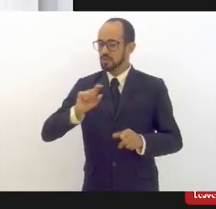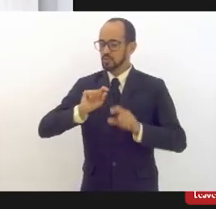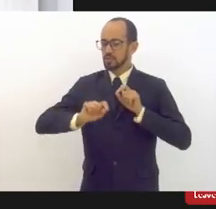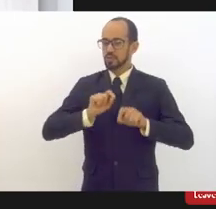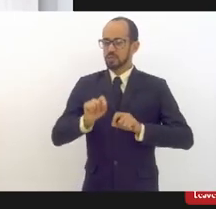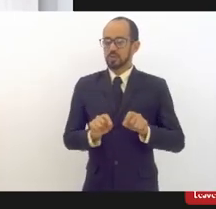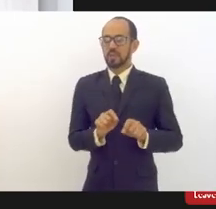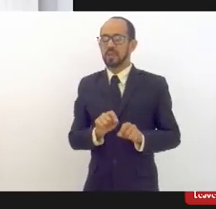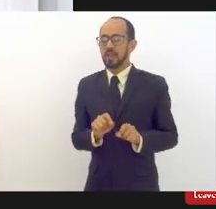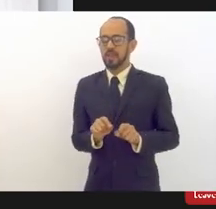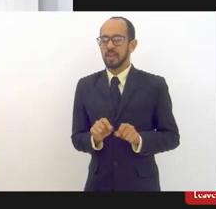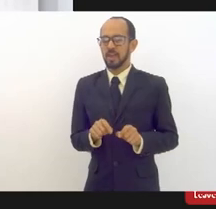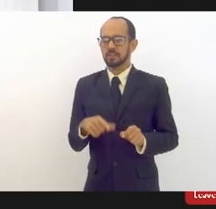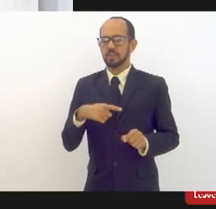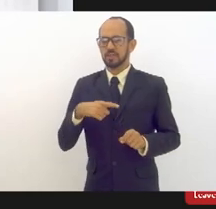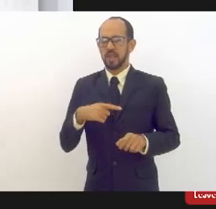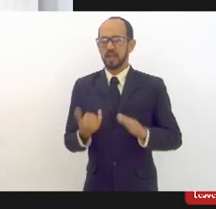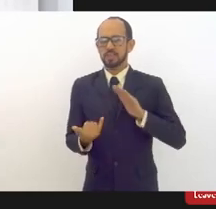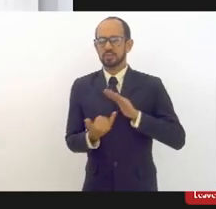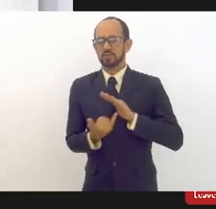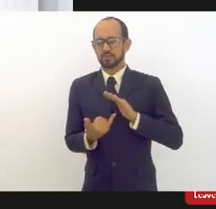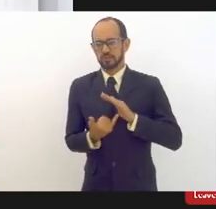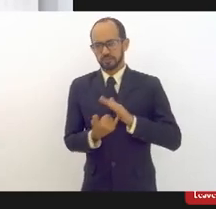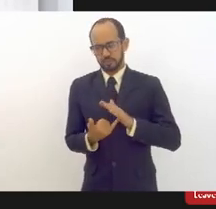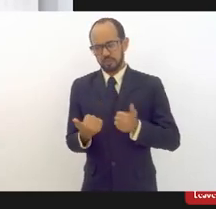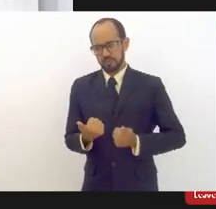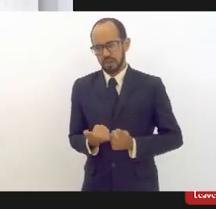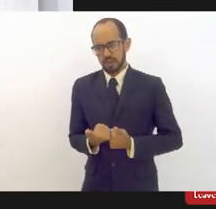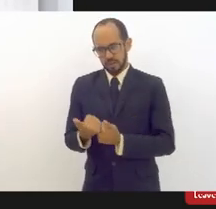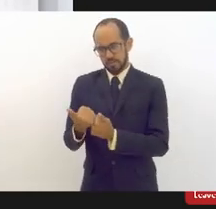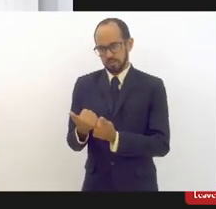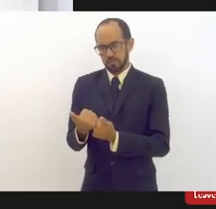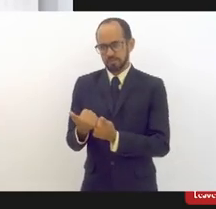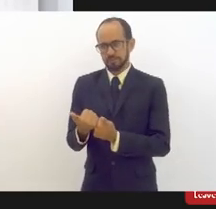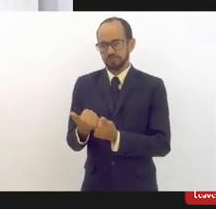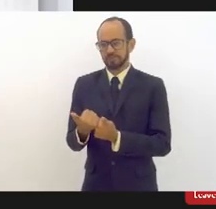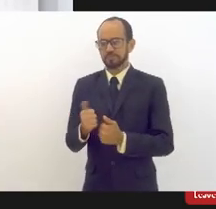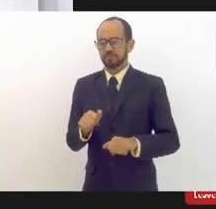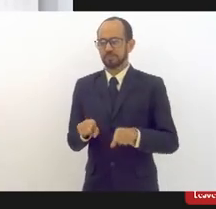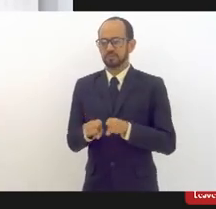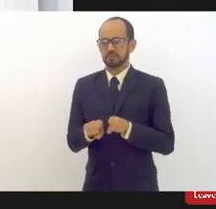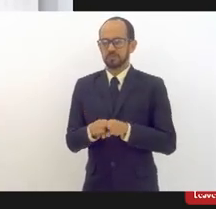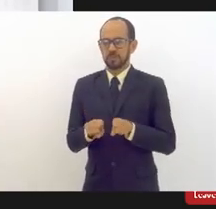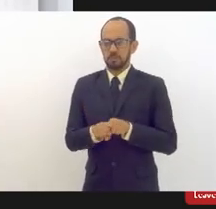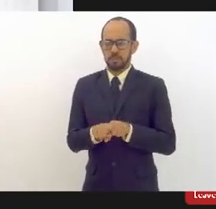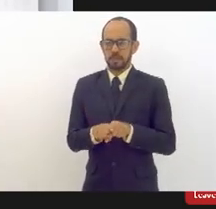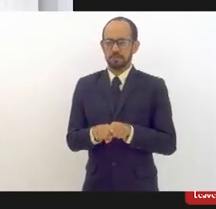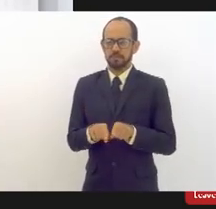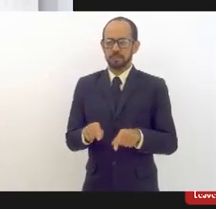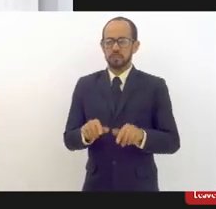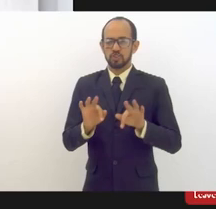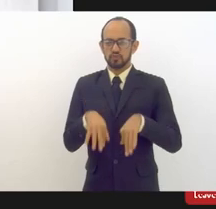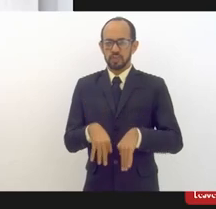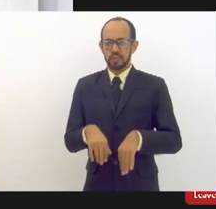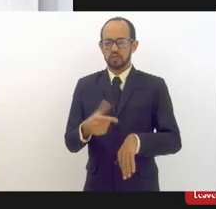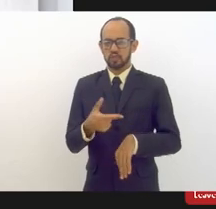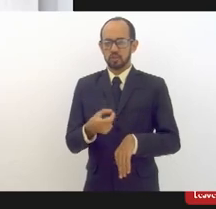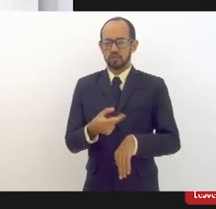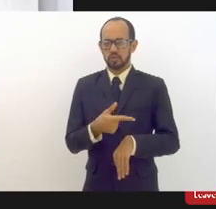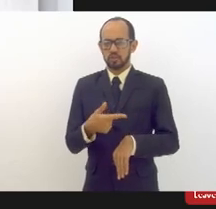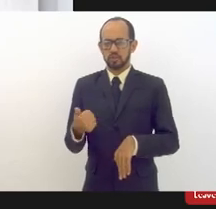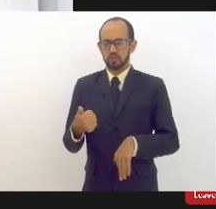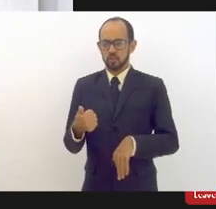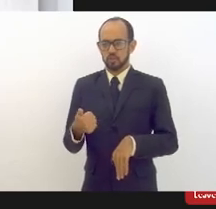coloca as instituições que têm nos apoiado nesse período. É, a gente fechou 2020 com 34